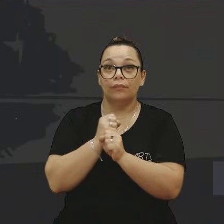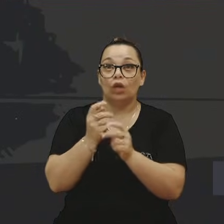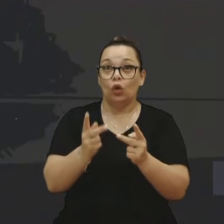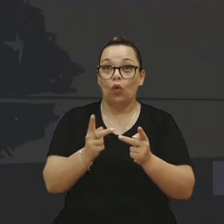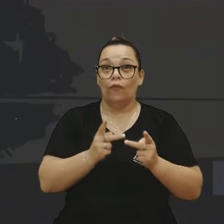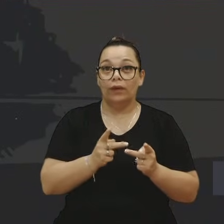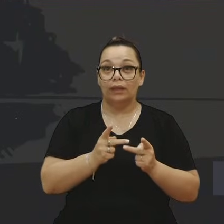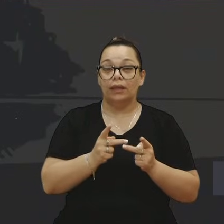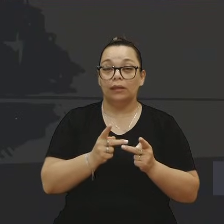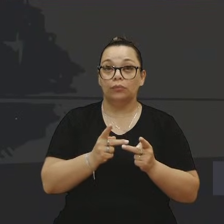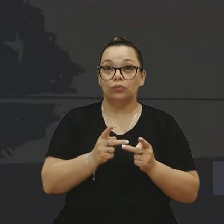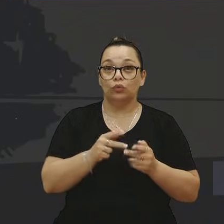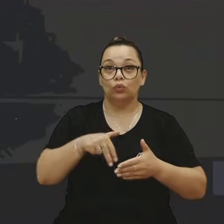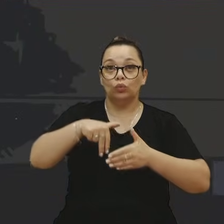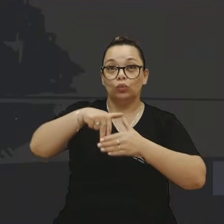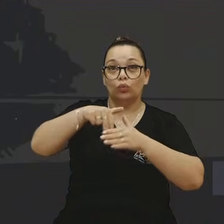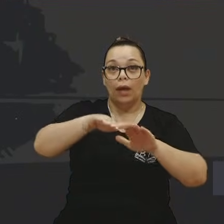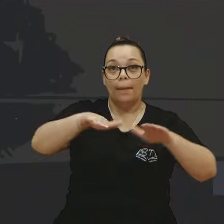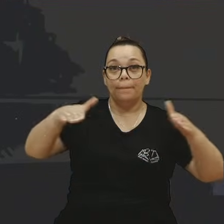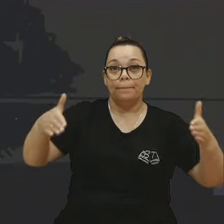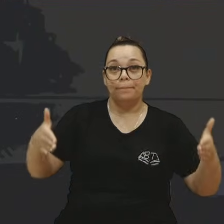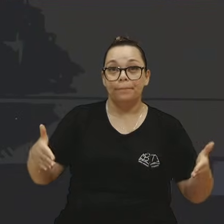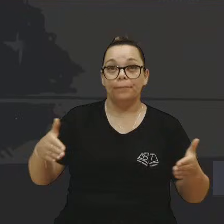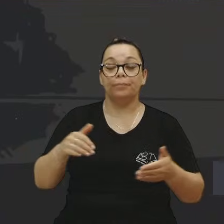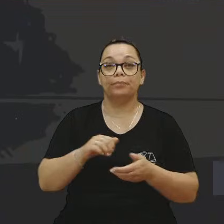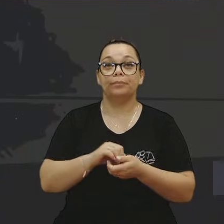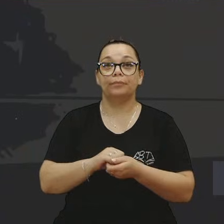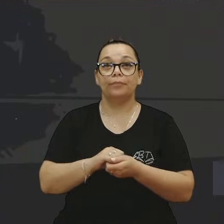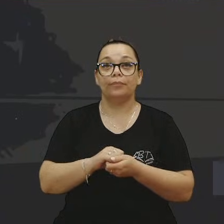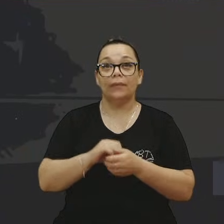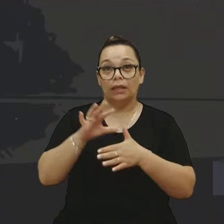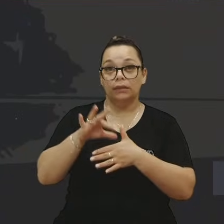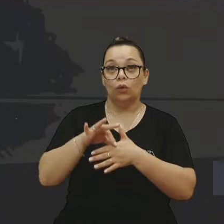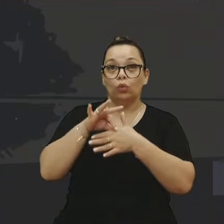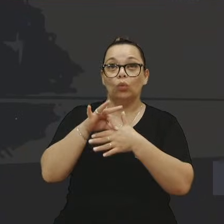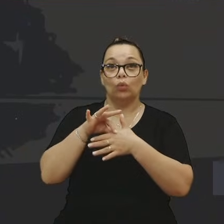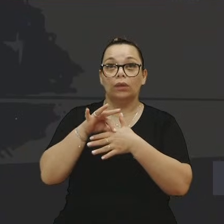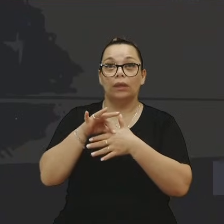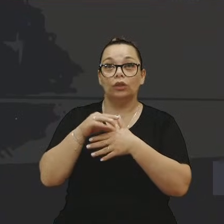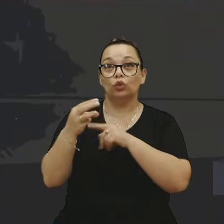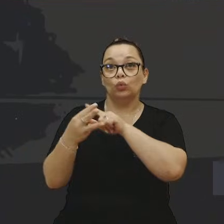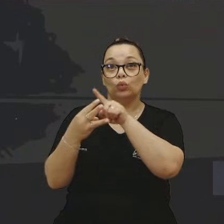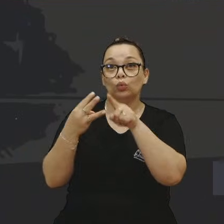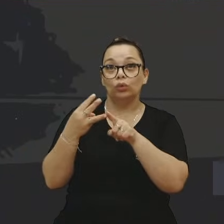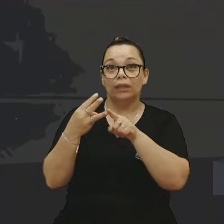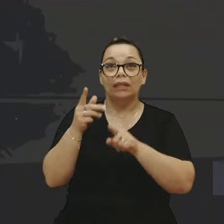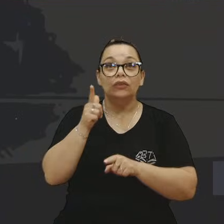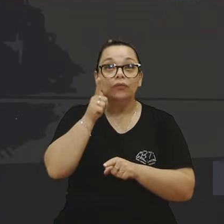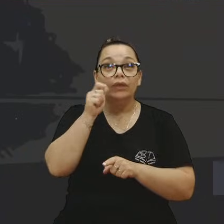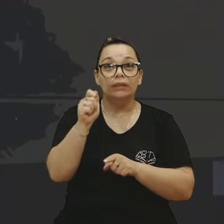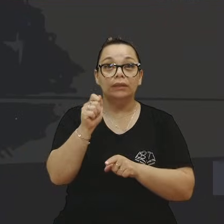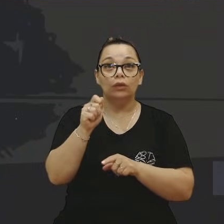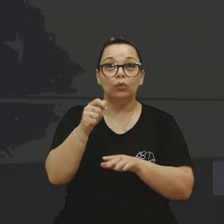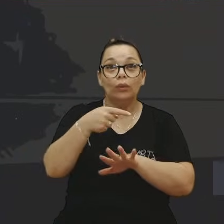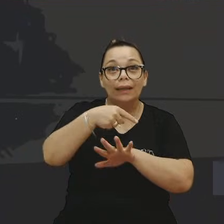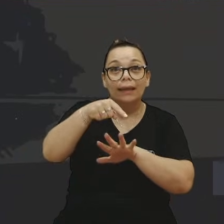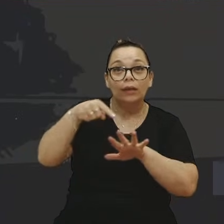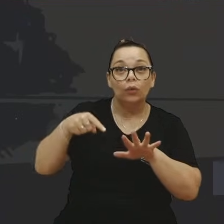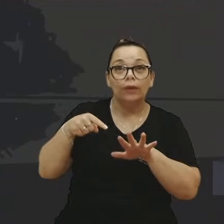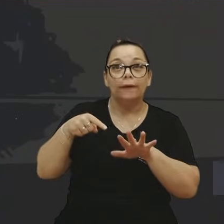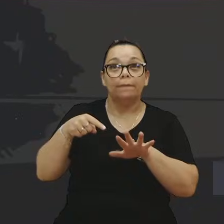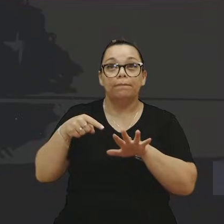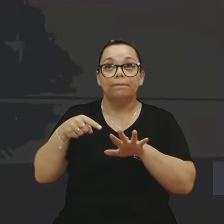Convidamos que compareçam aqui na frente da tribuna das autoridades os 3 vencedores da categoria.